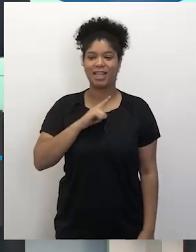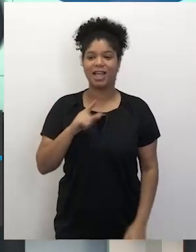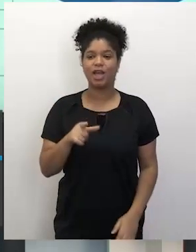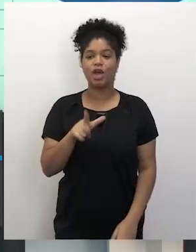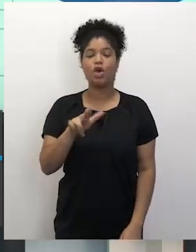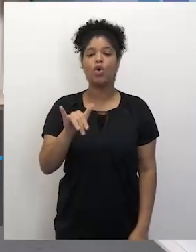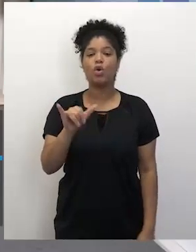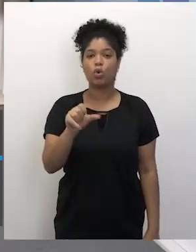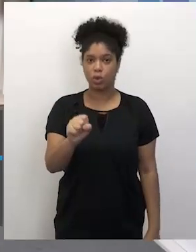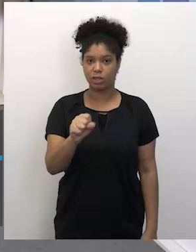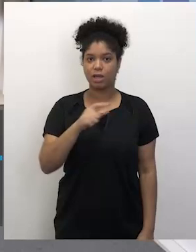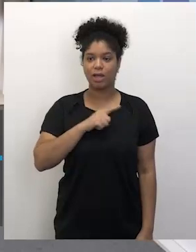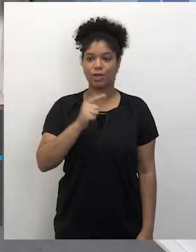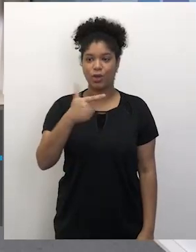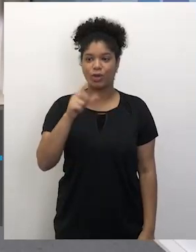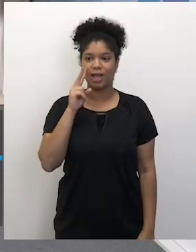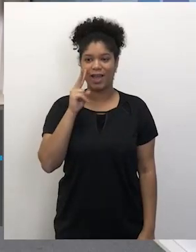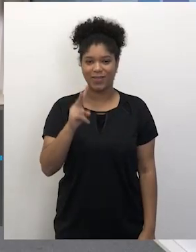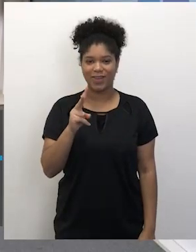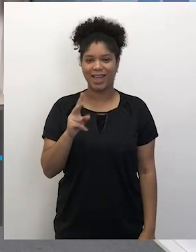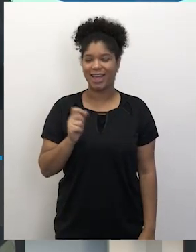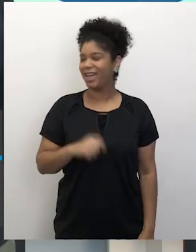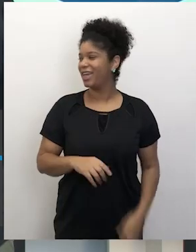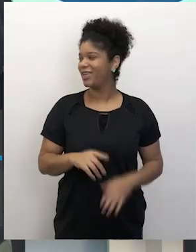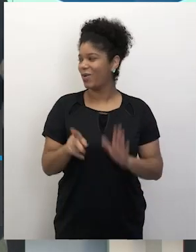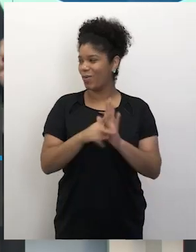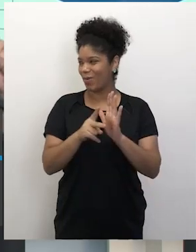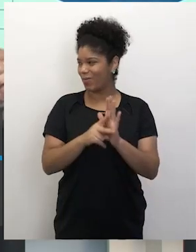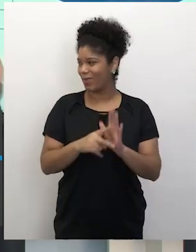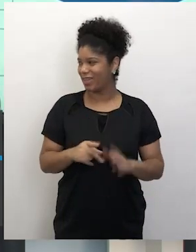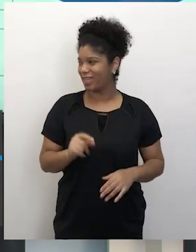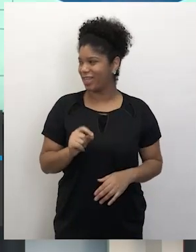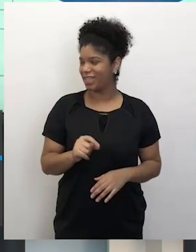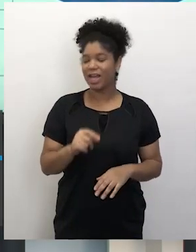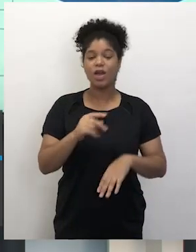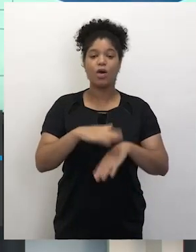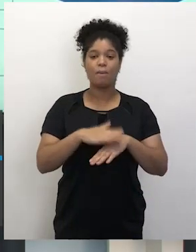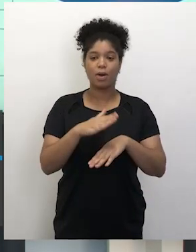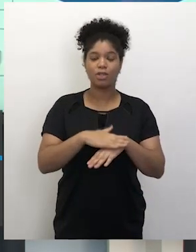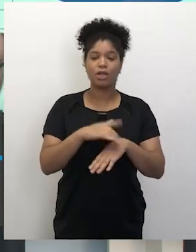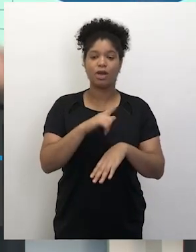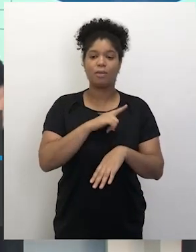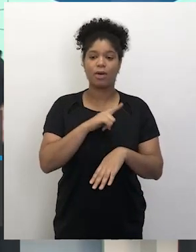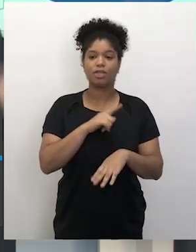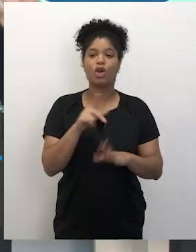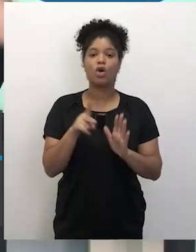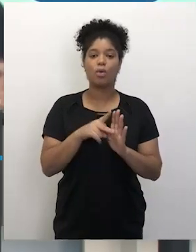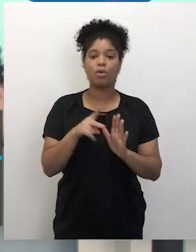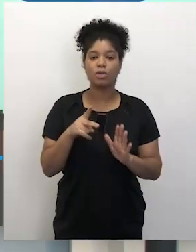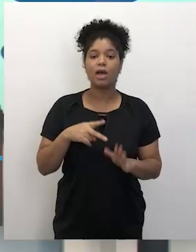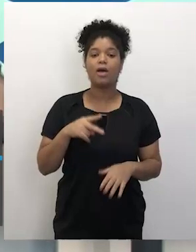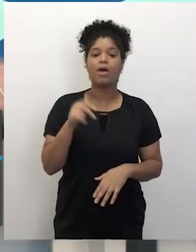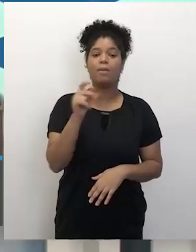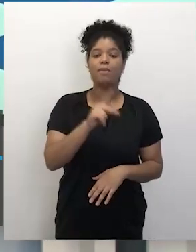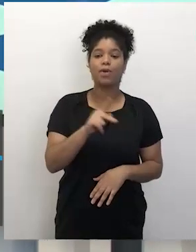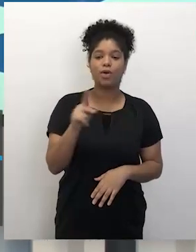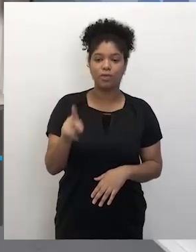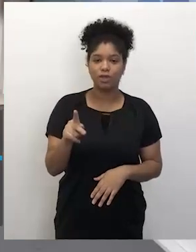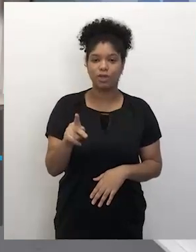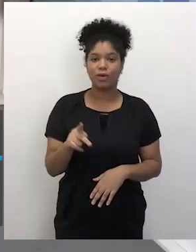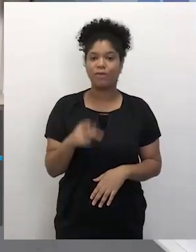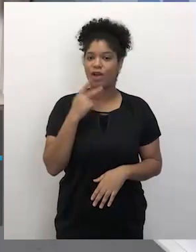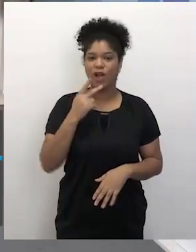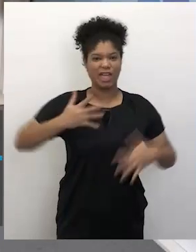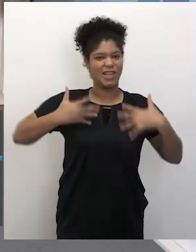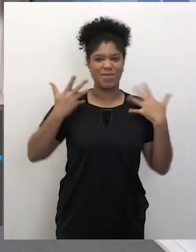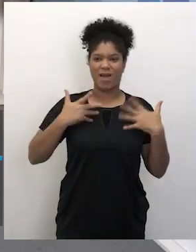É outro Luiz Fernando que sempre colabora também. Uhum. Ah, ela colocou que as roupas das professoras tá mil grau.